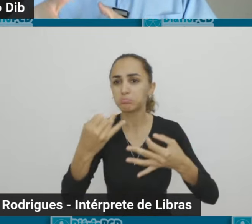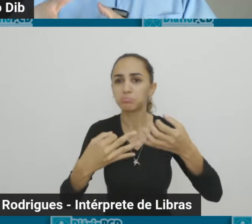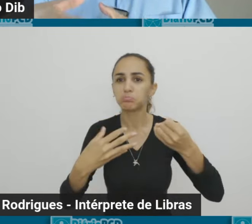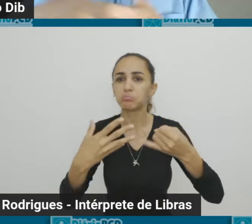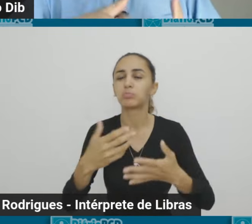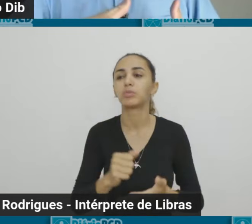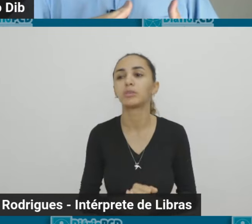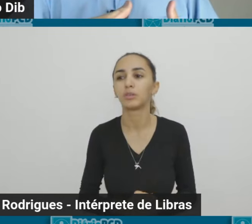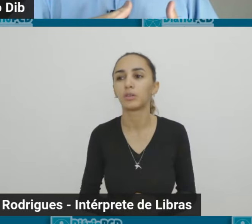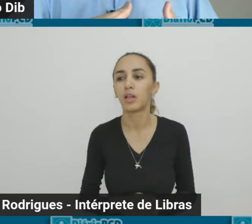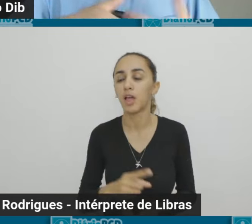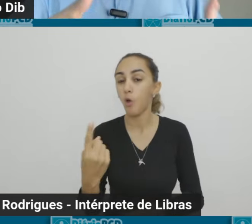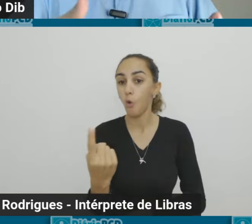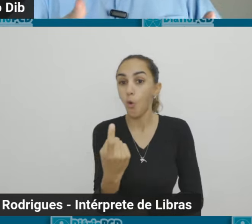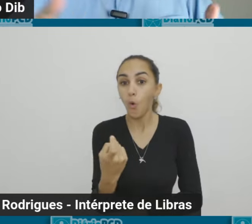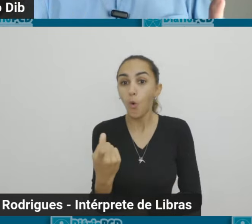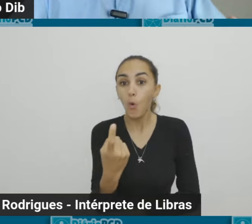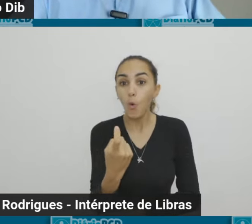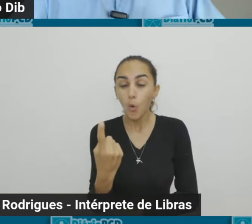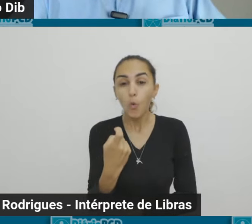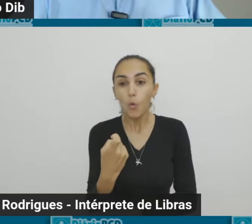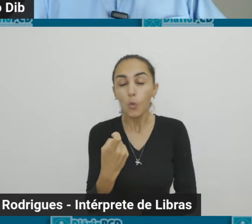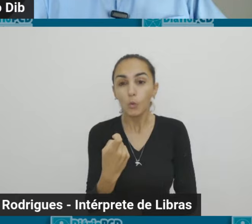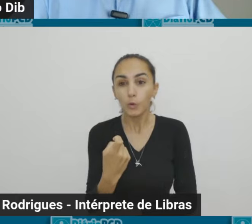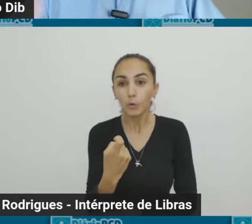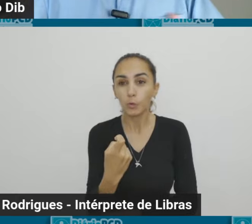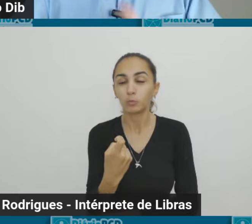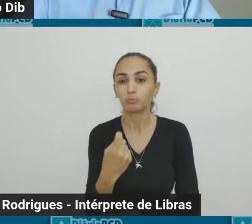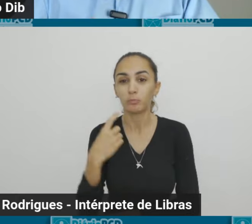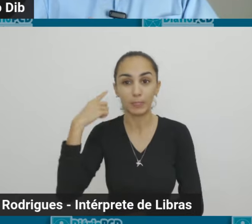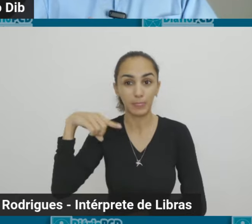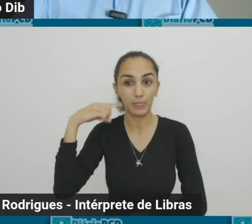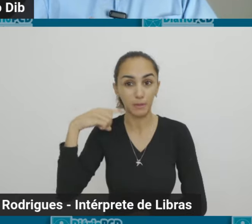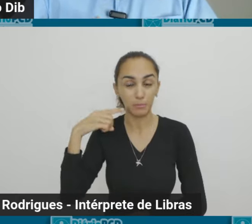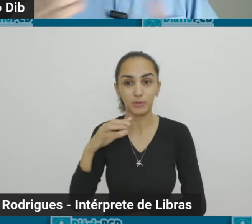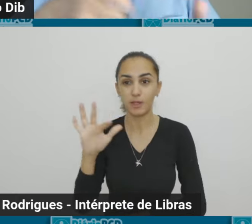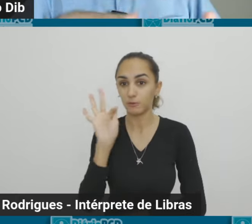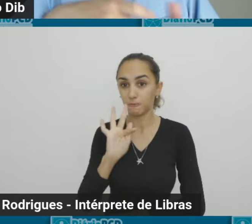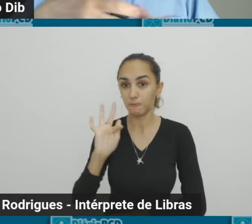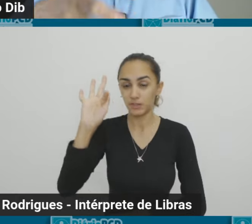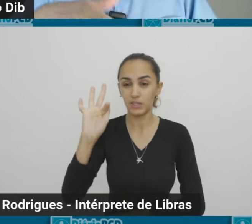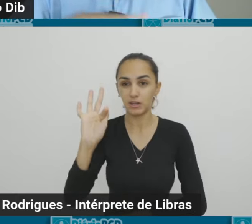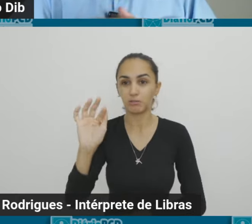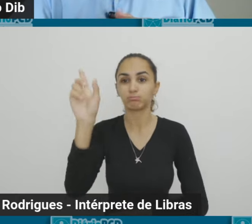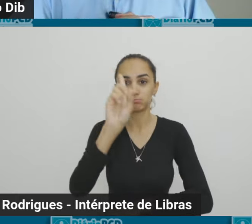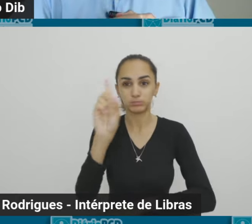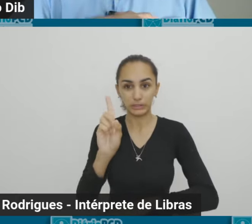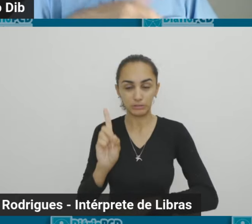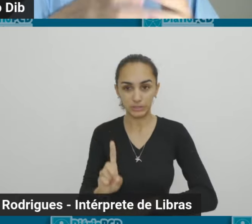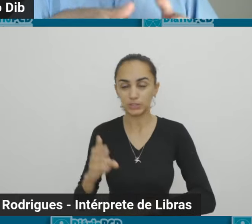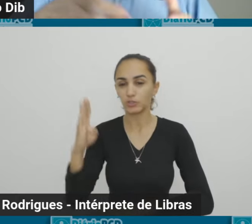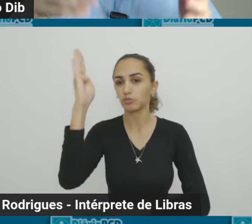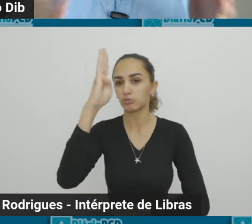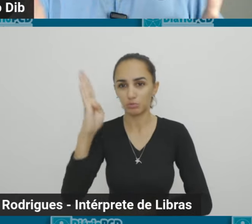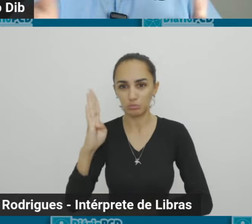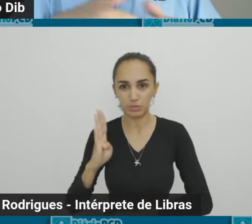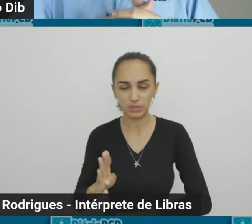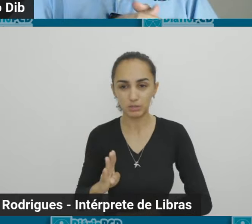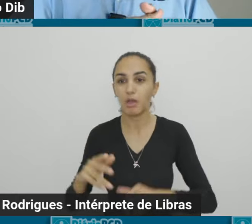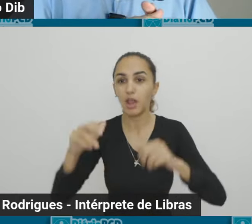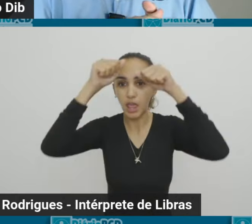O Amon é o único parlamentar federal com deficiência no Brasil. O Amon é deputado federal, autista,